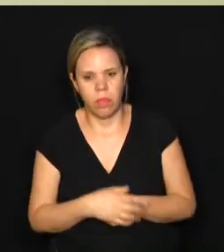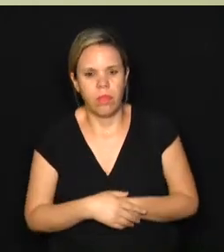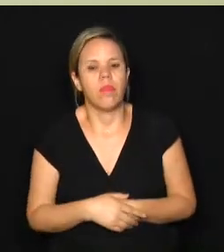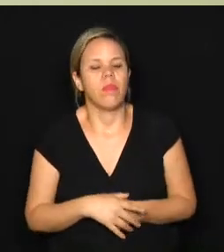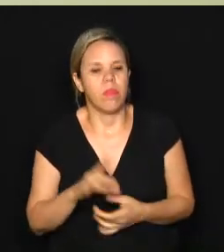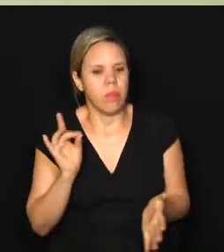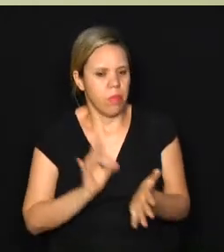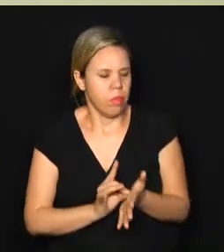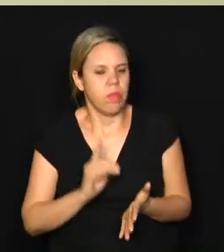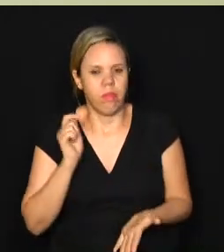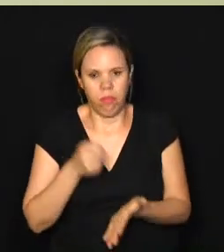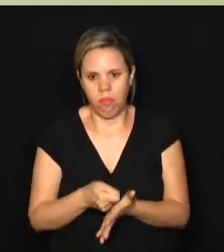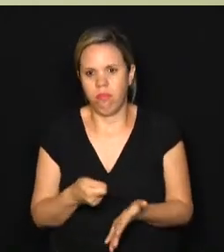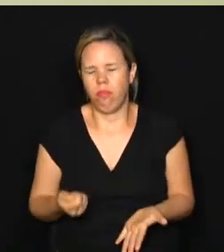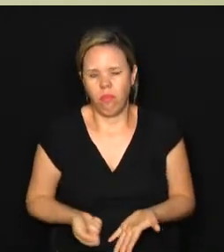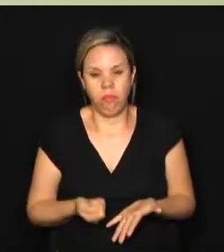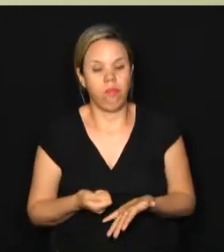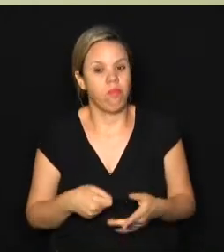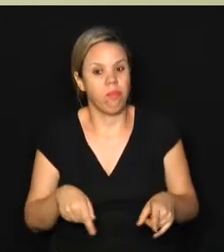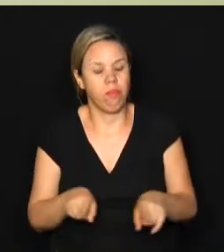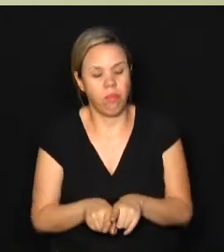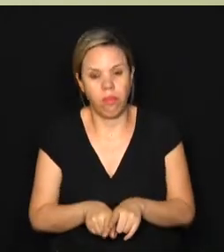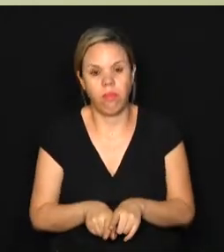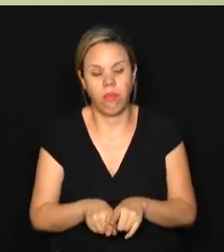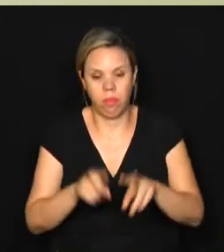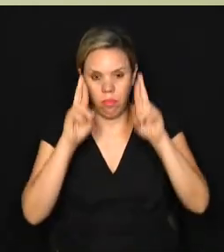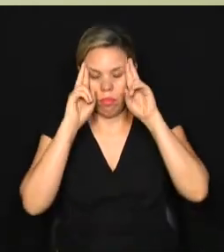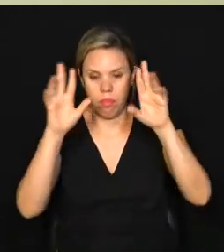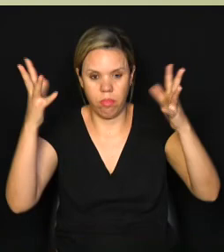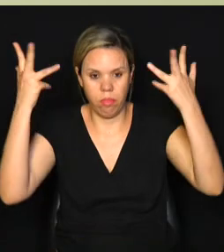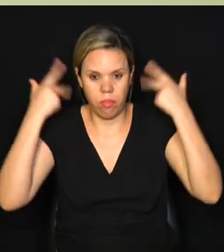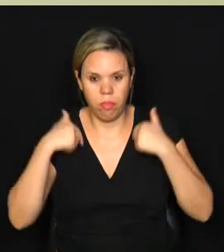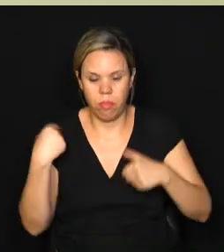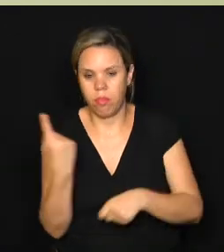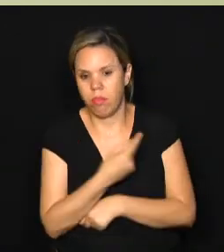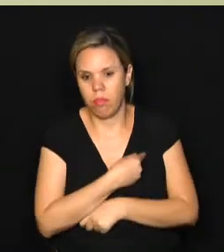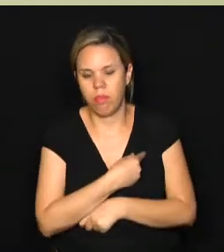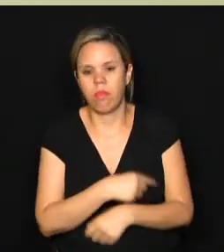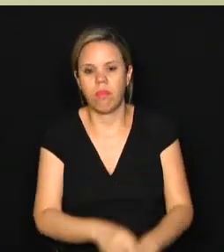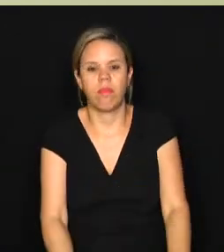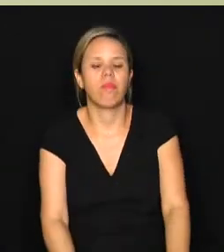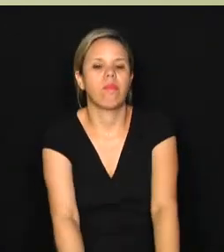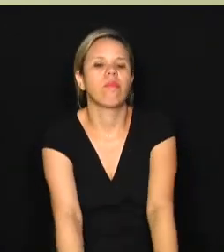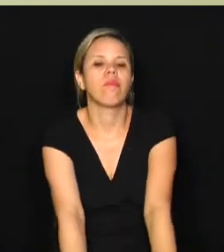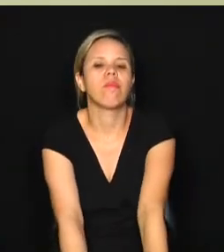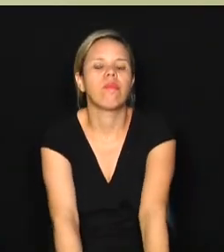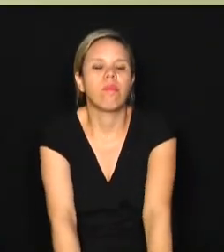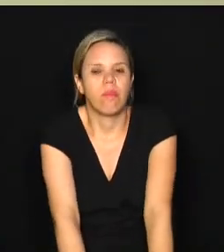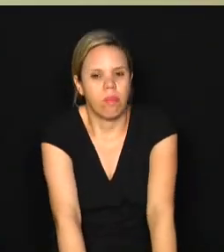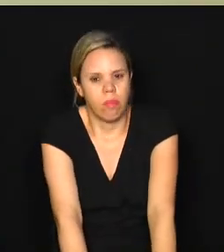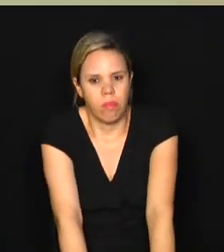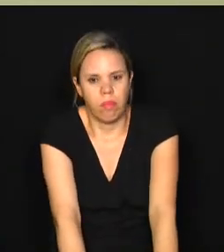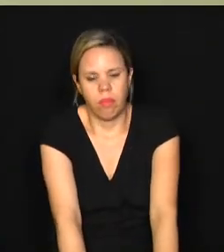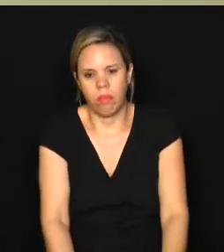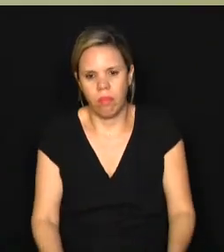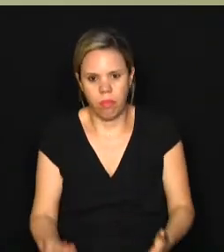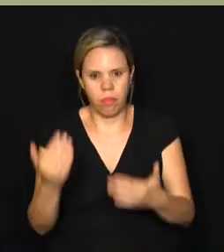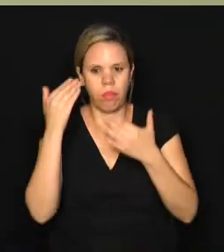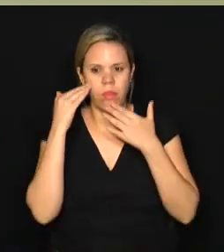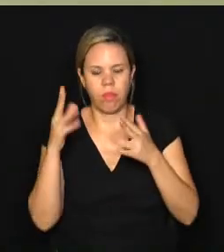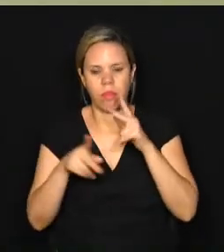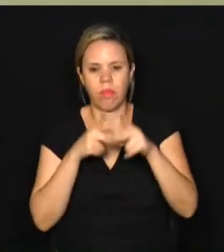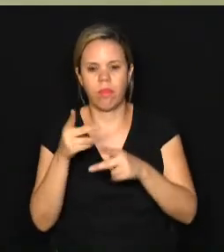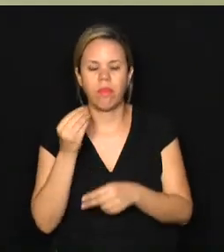reais e concretas, e também em respeito com a natureza, que somos nós também. Então, eu gostaria de agradecer a todo mundo